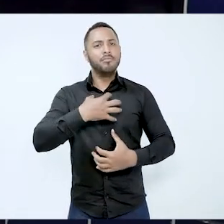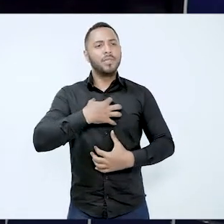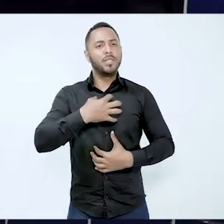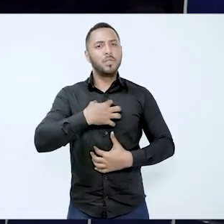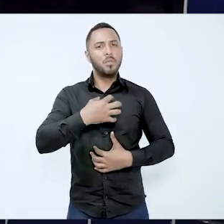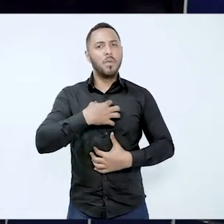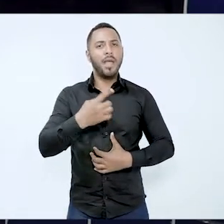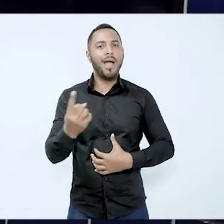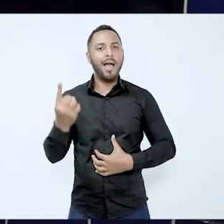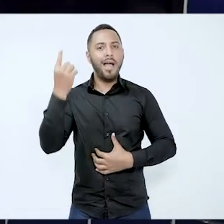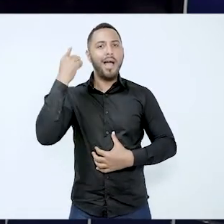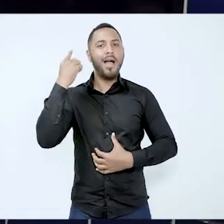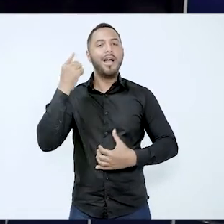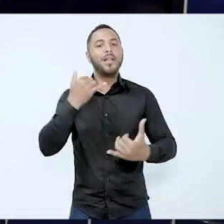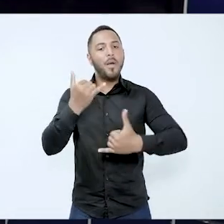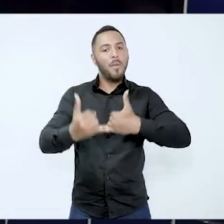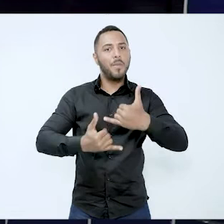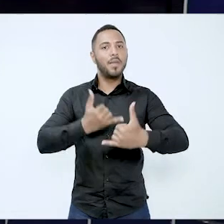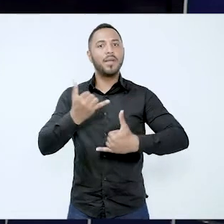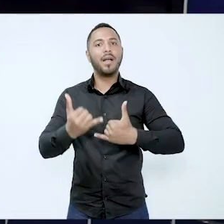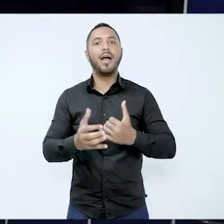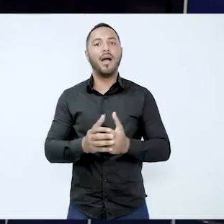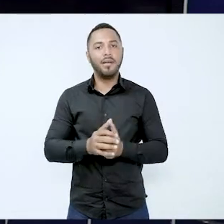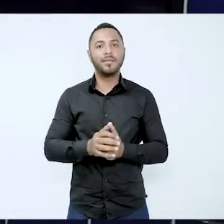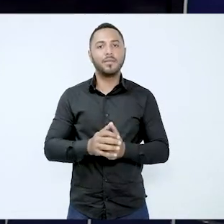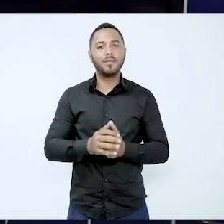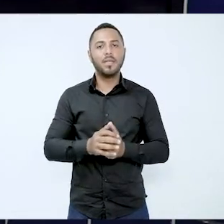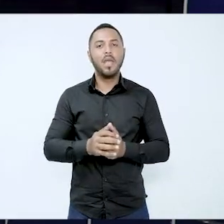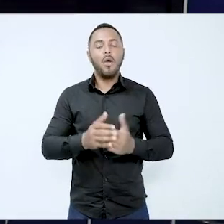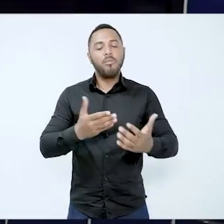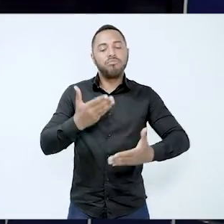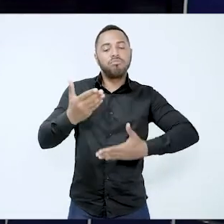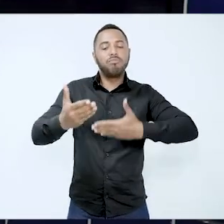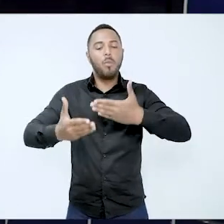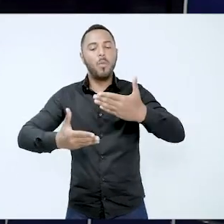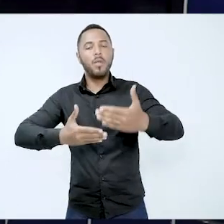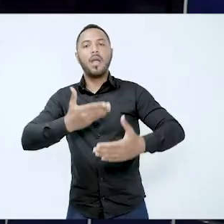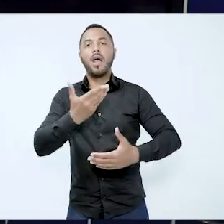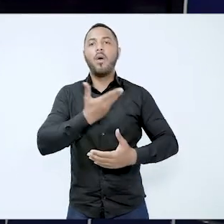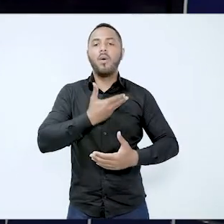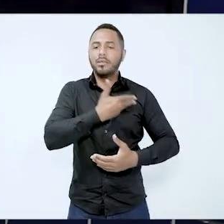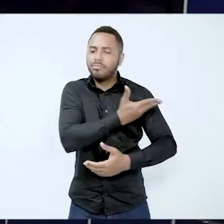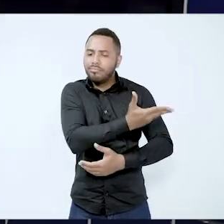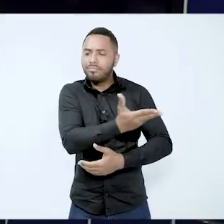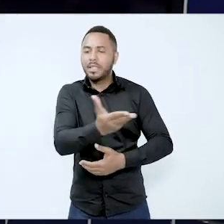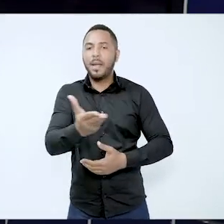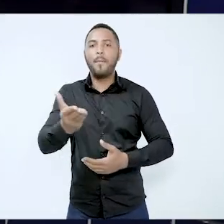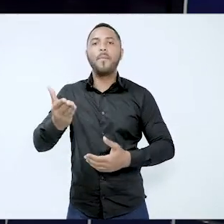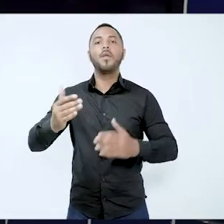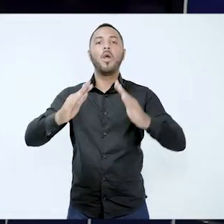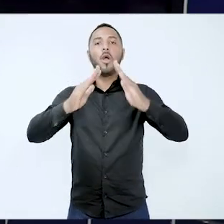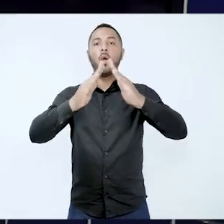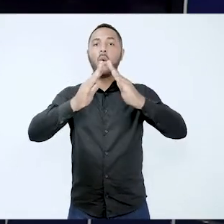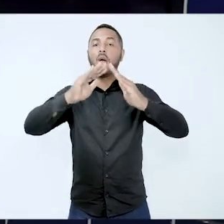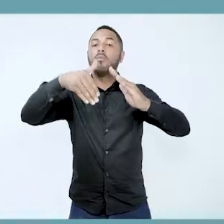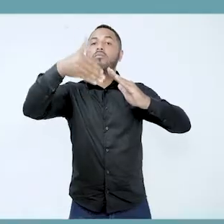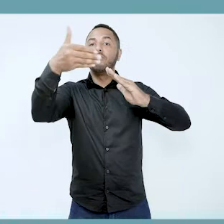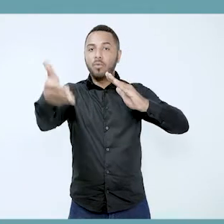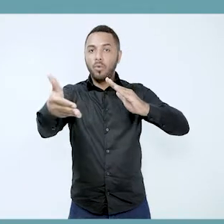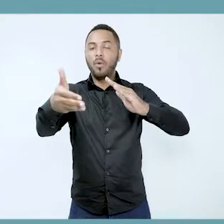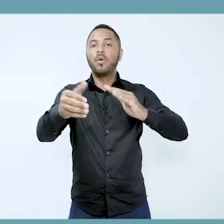que ele tinha no momento da sua brincadeira, né? Ele compartilhava esse momento com os seus colegas no